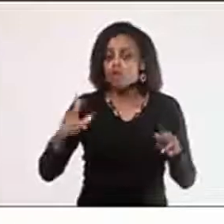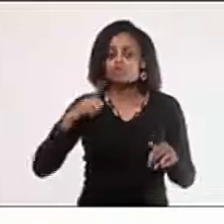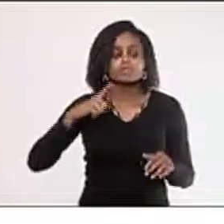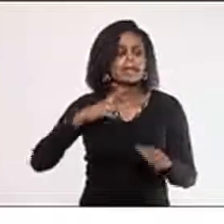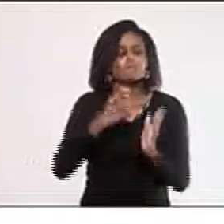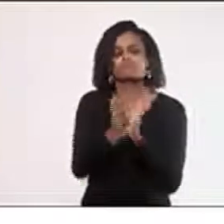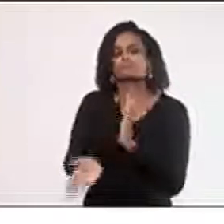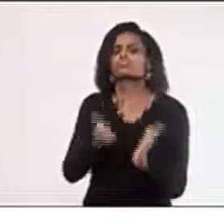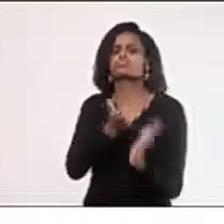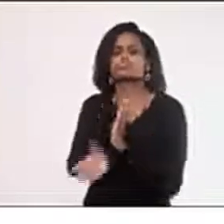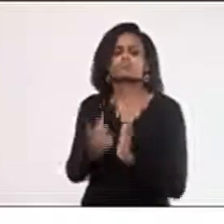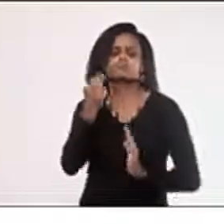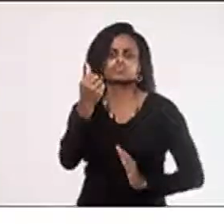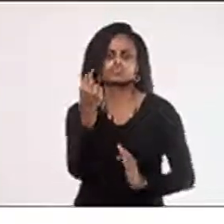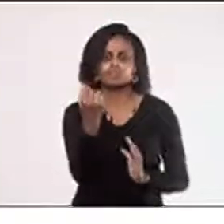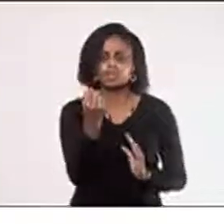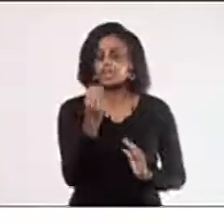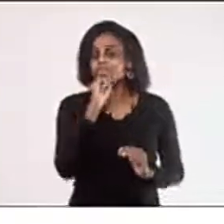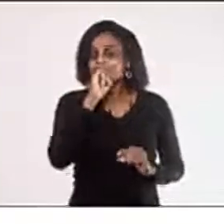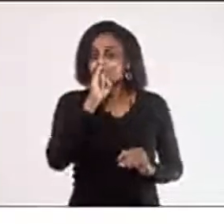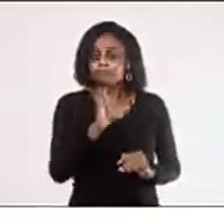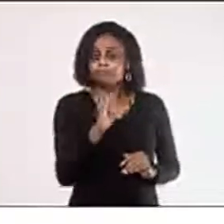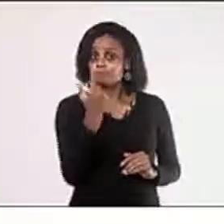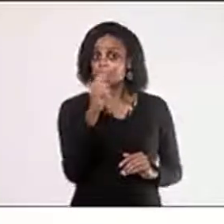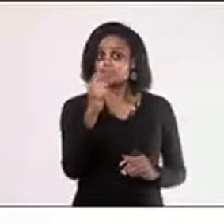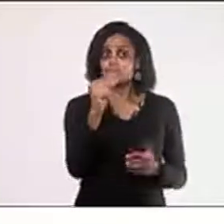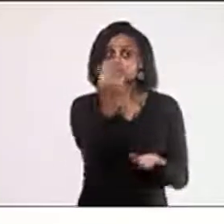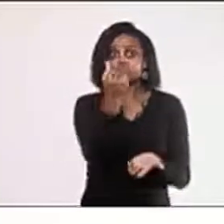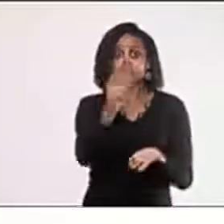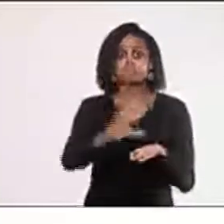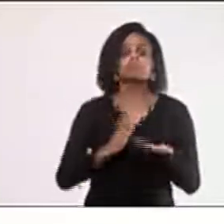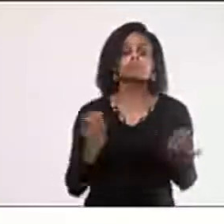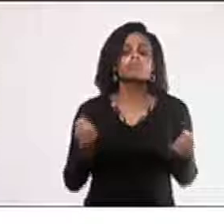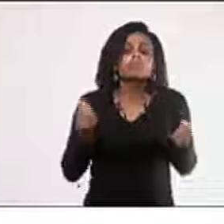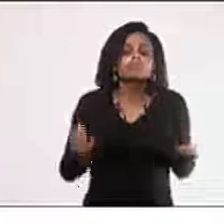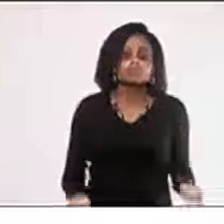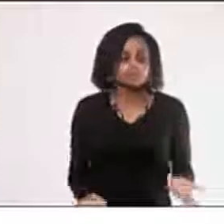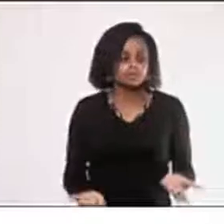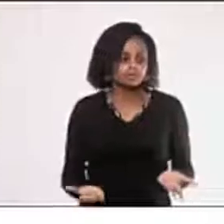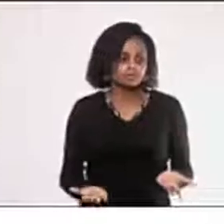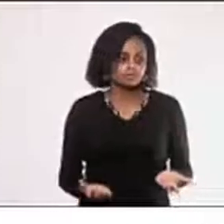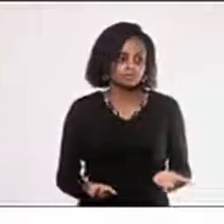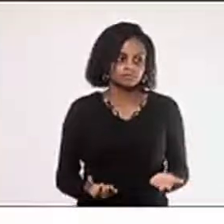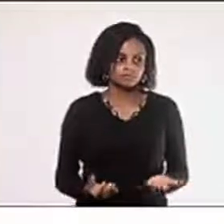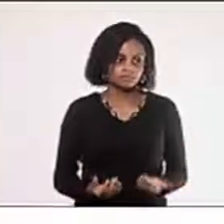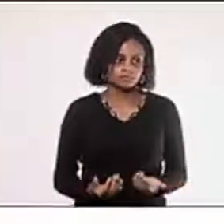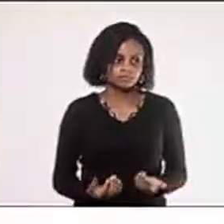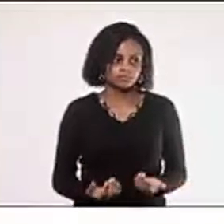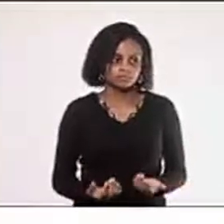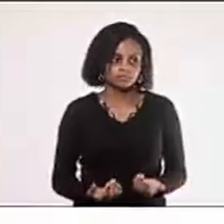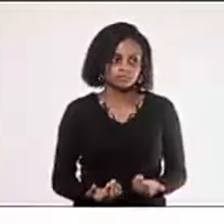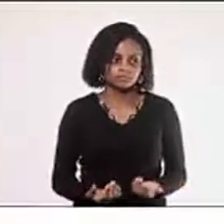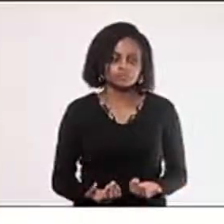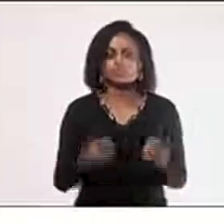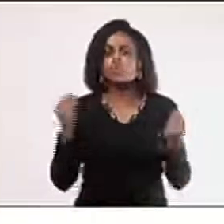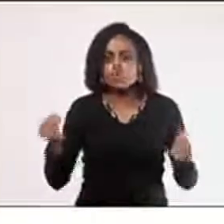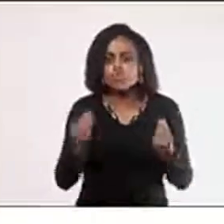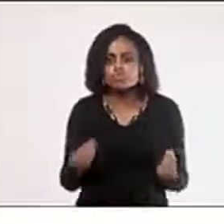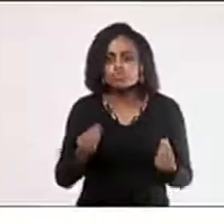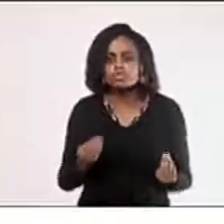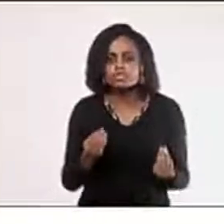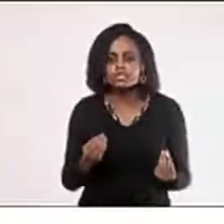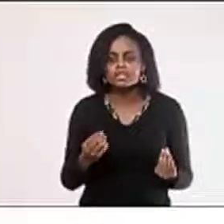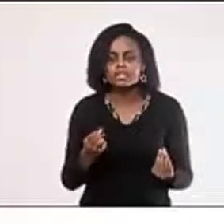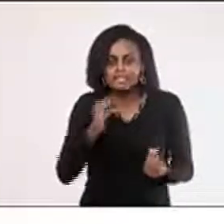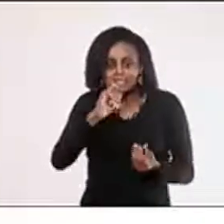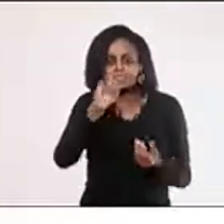desvio de orçamento se não há orçamento? Como há desvio se o orçamento não é